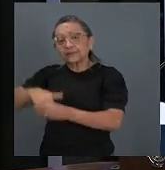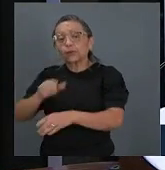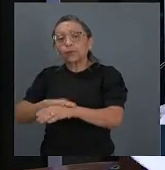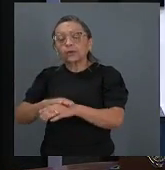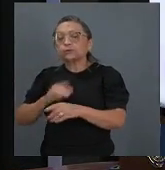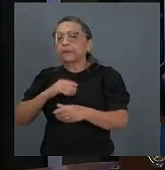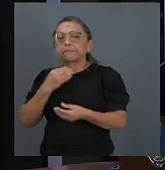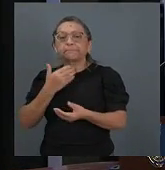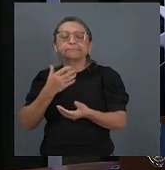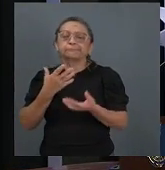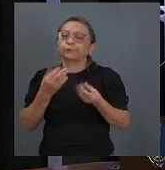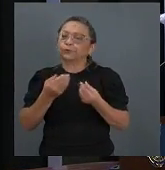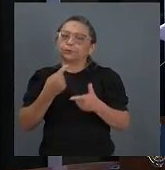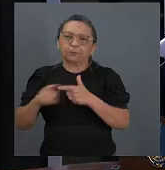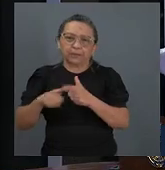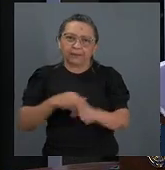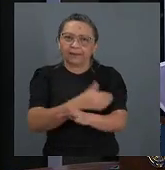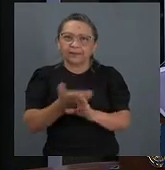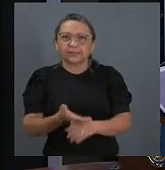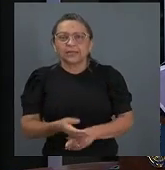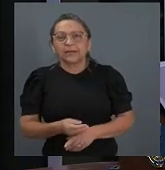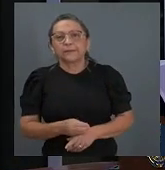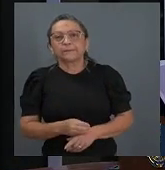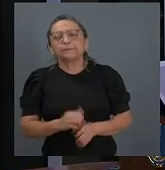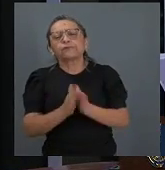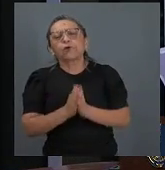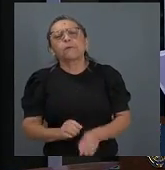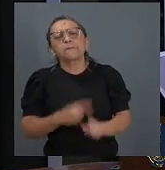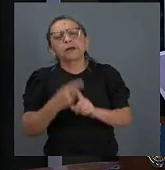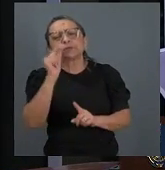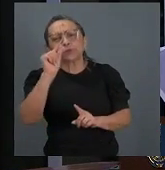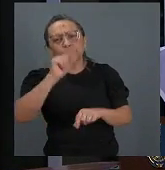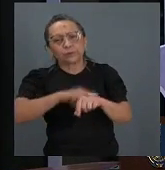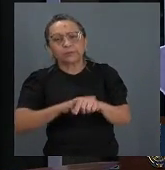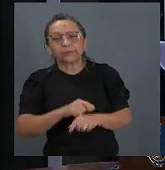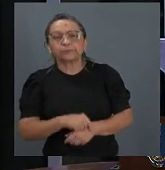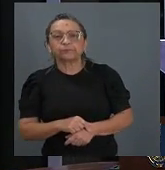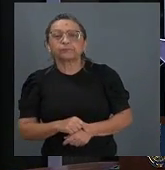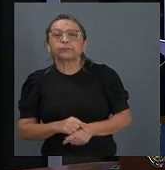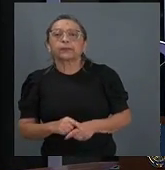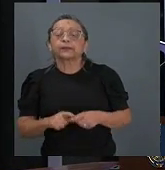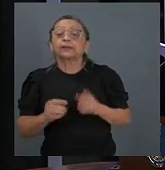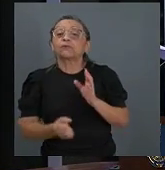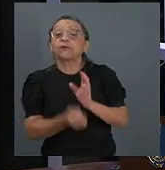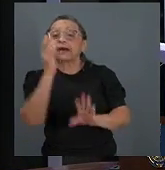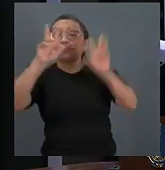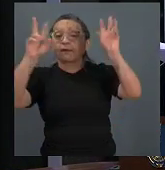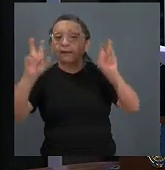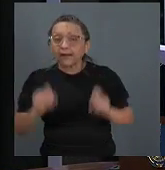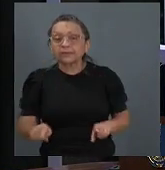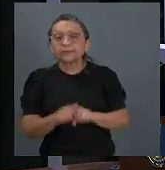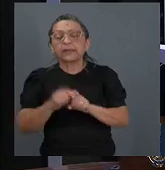está feito. Eu poderia aqui listar, senhor presidente. Me dê só um tempinho, porque eu teve uma parte, mas para concluir. Inúmeros casos clássicos